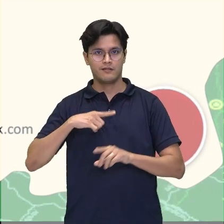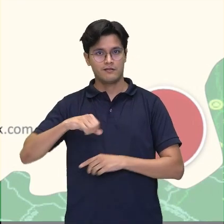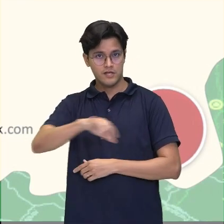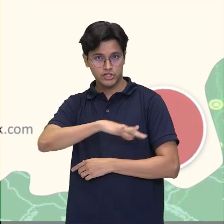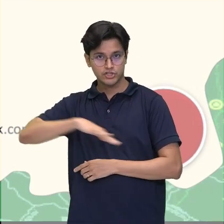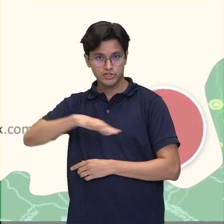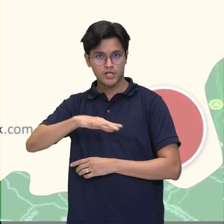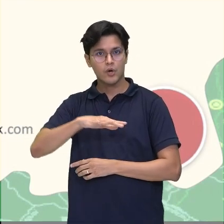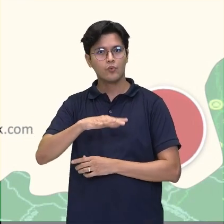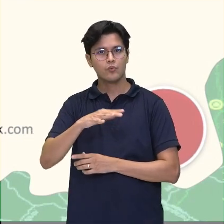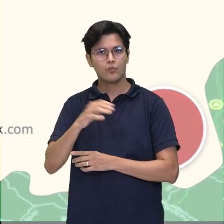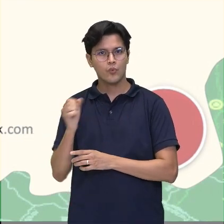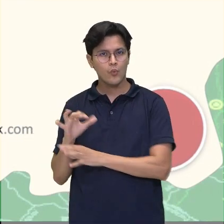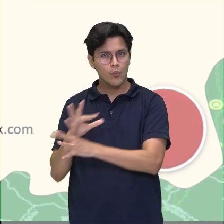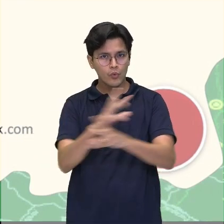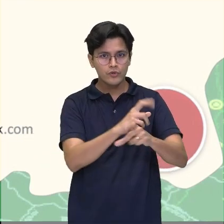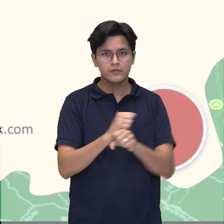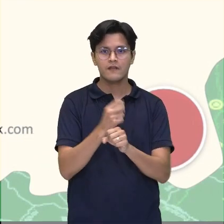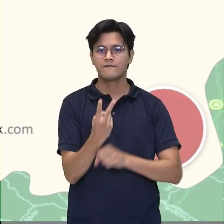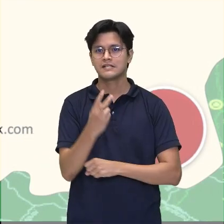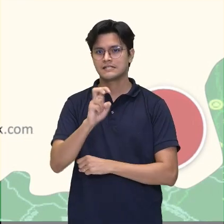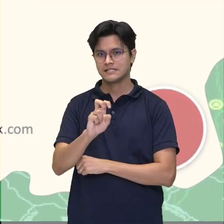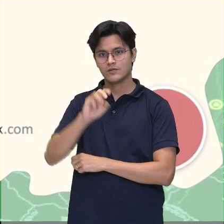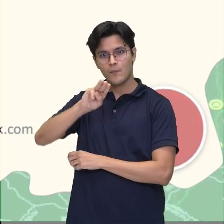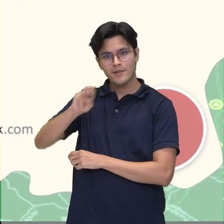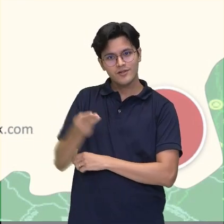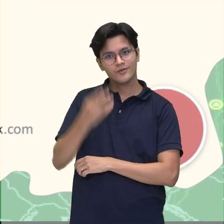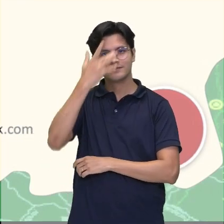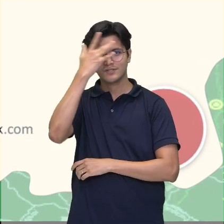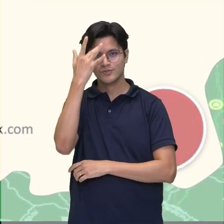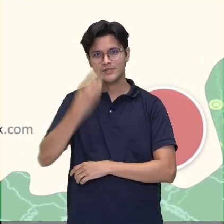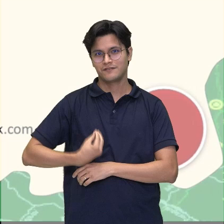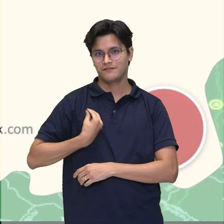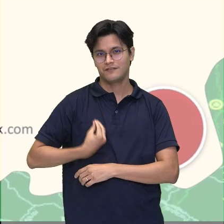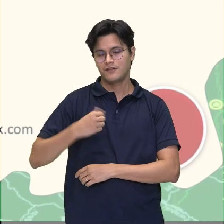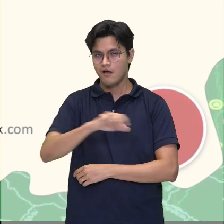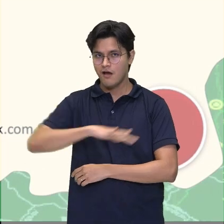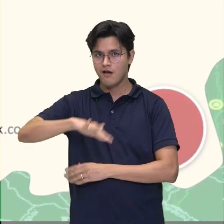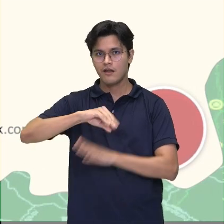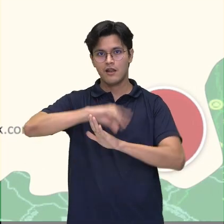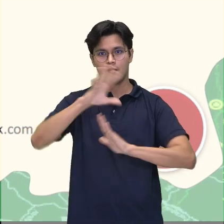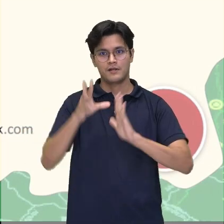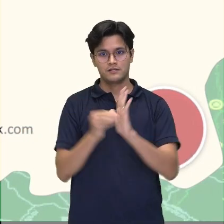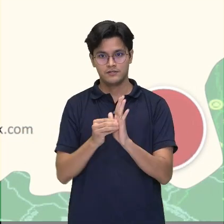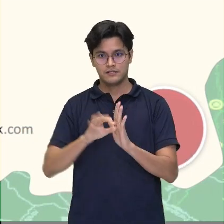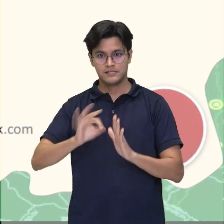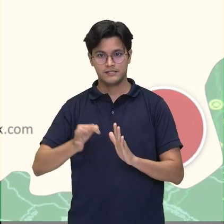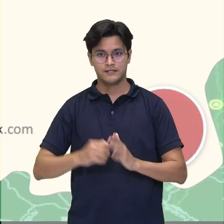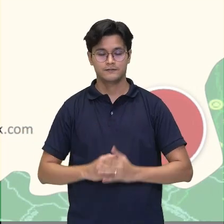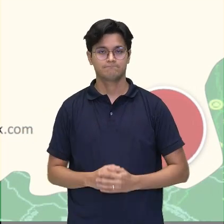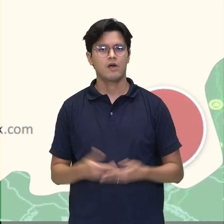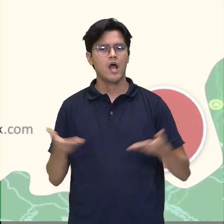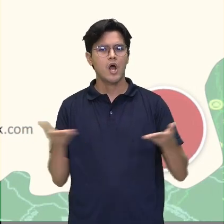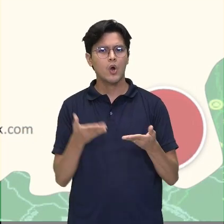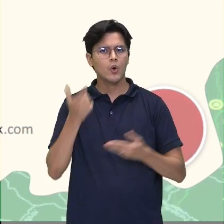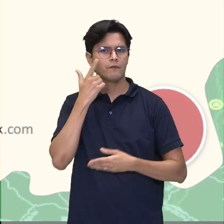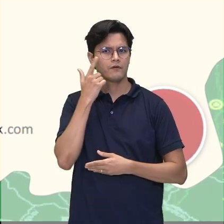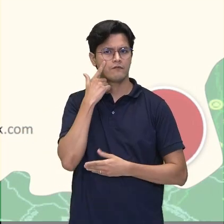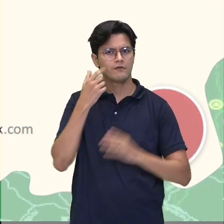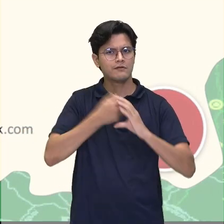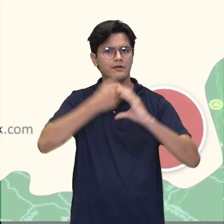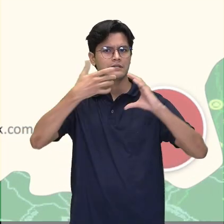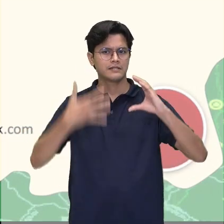compõem cada um desses fragmentos desse bioma amazônico, né? Então, nós vamos observar as